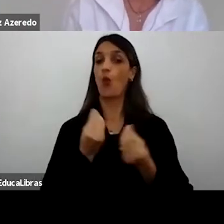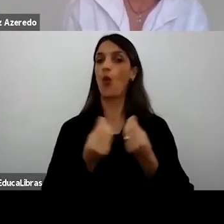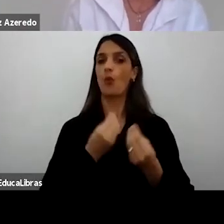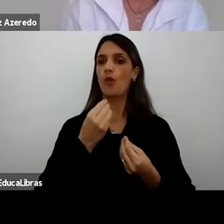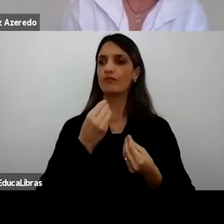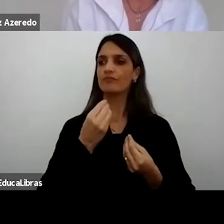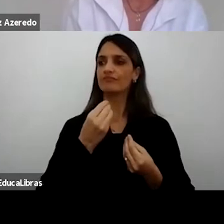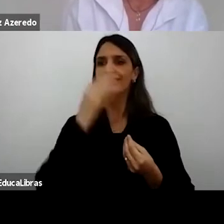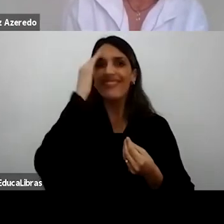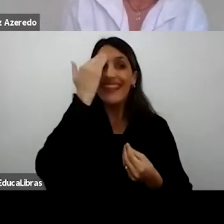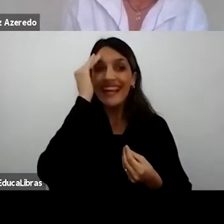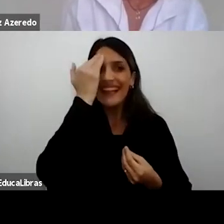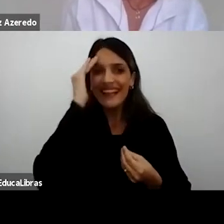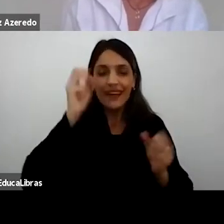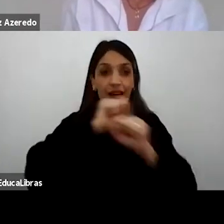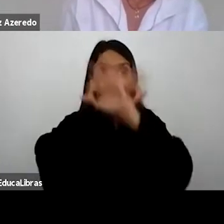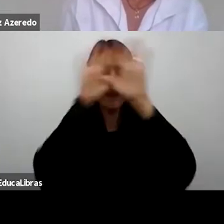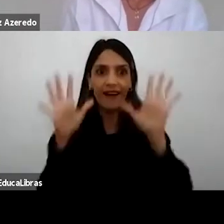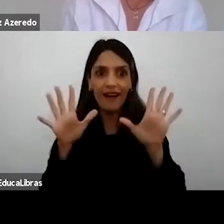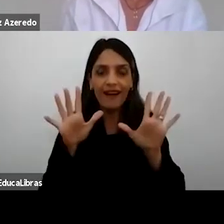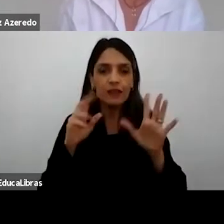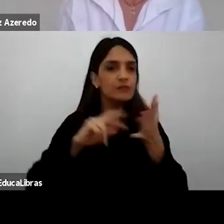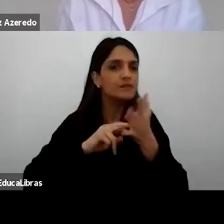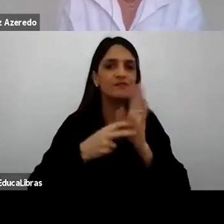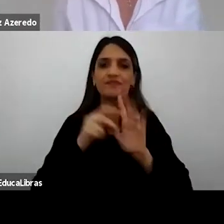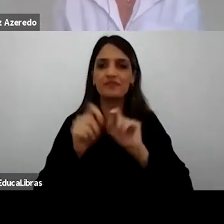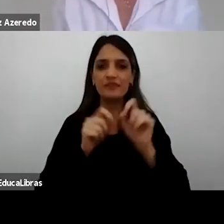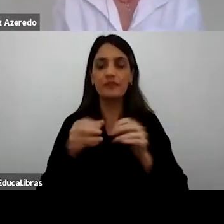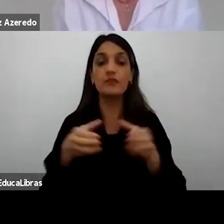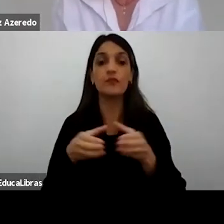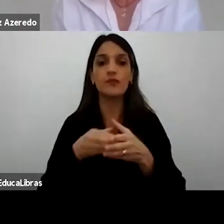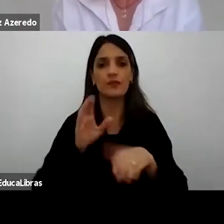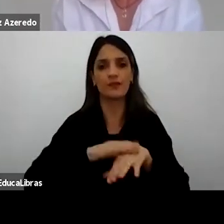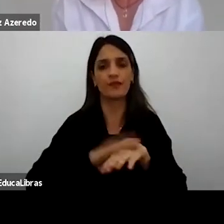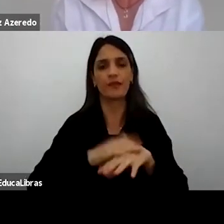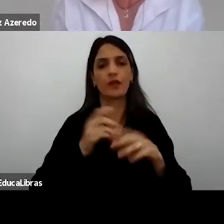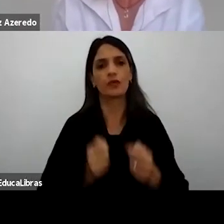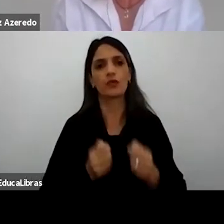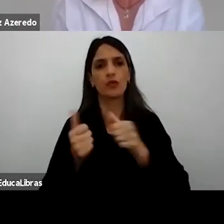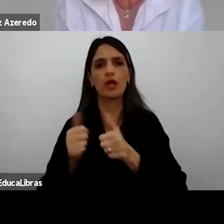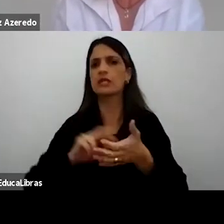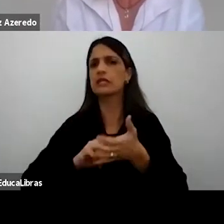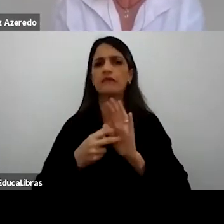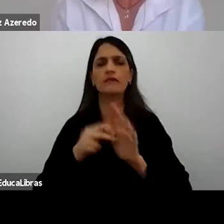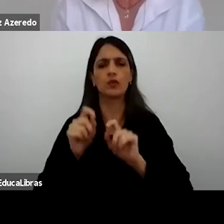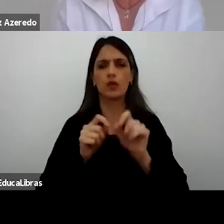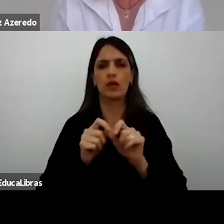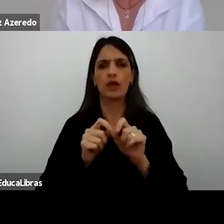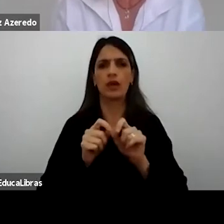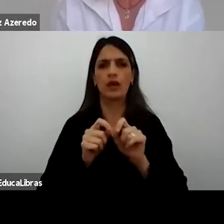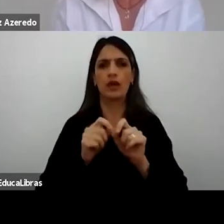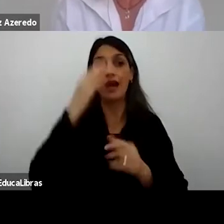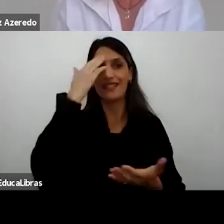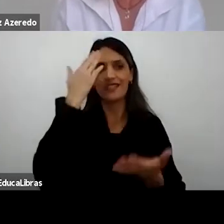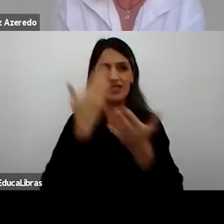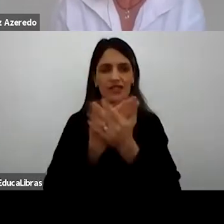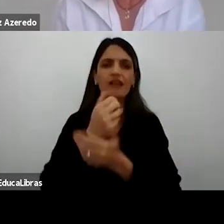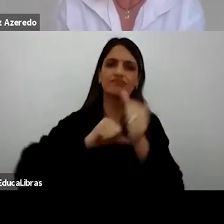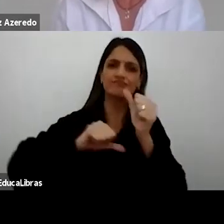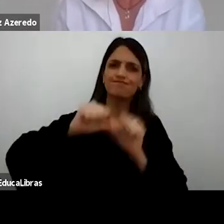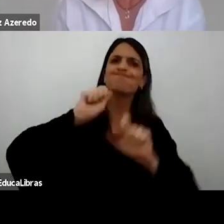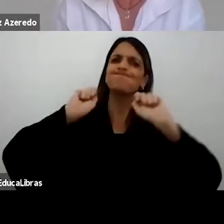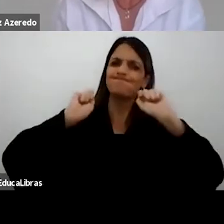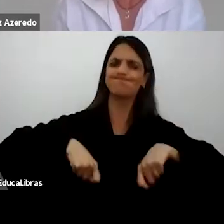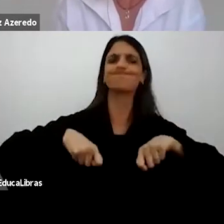Brasil. E o grupo construiu essa frase: doar é acreditar que a transformação é possível e se colocar em movimento